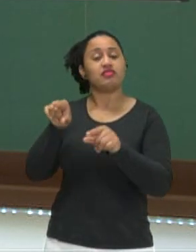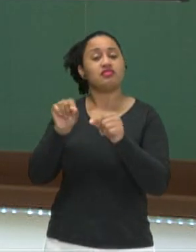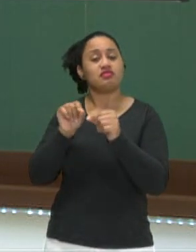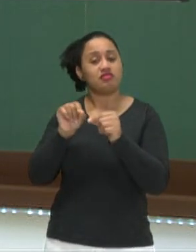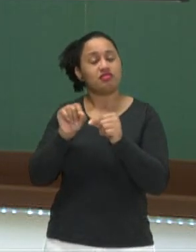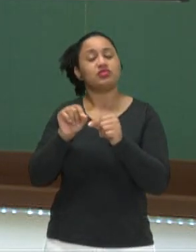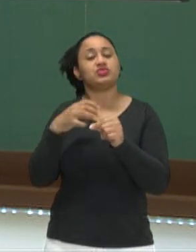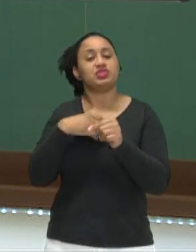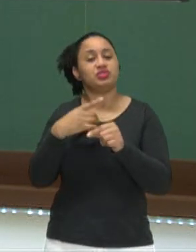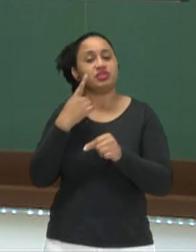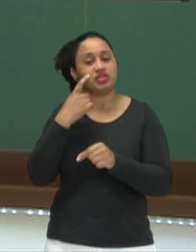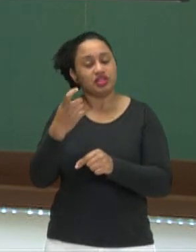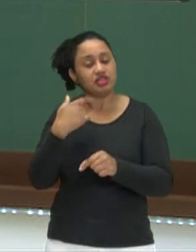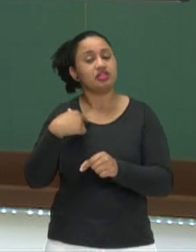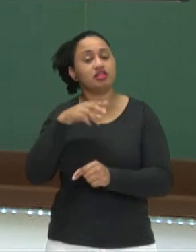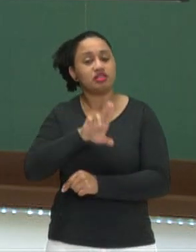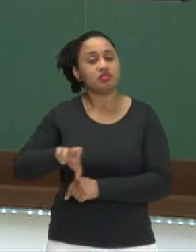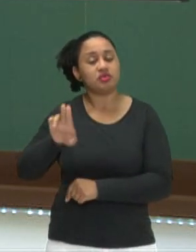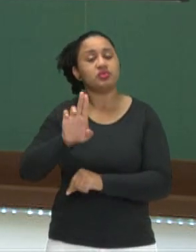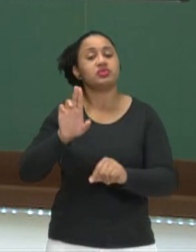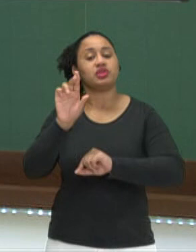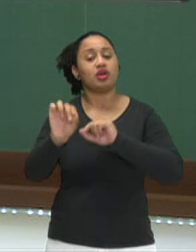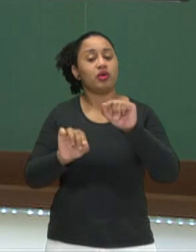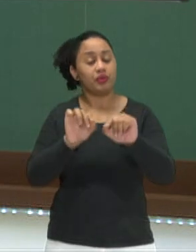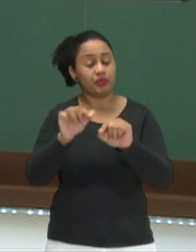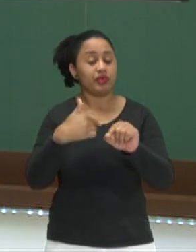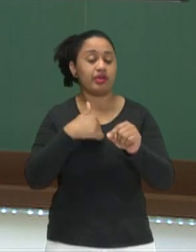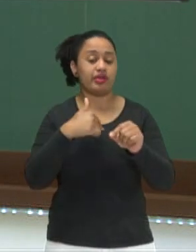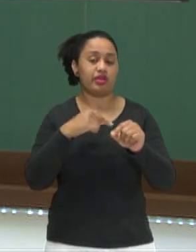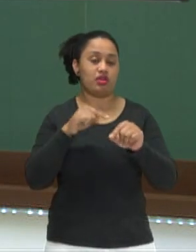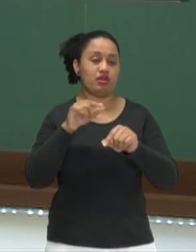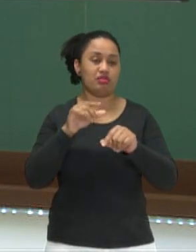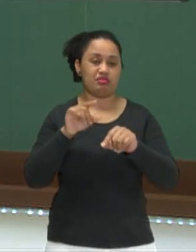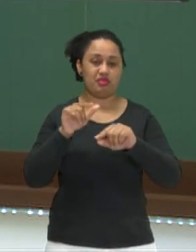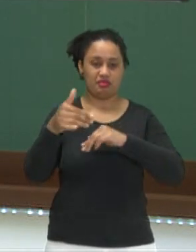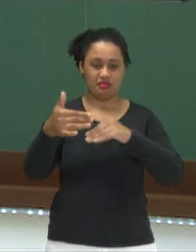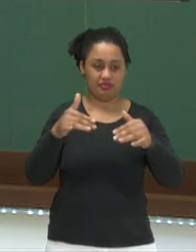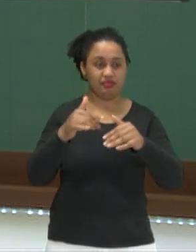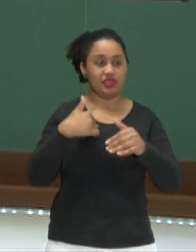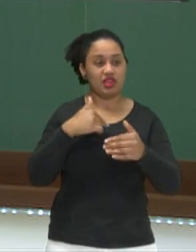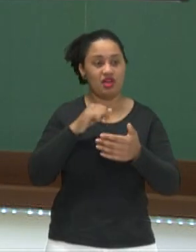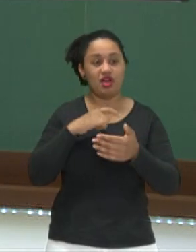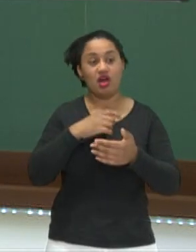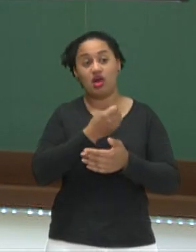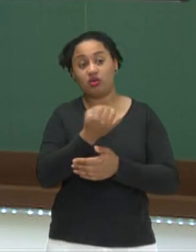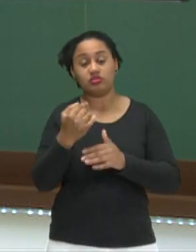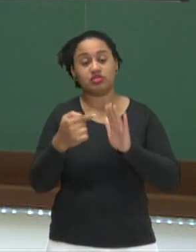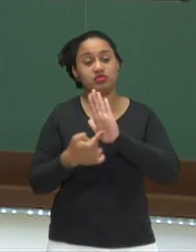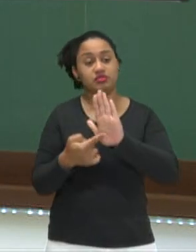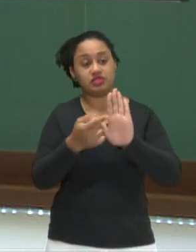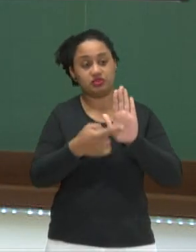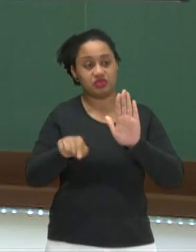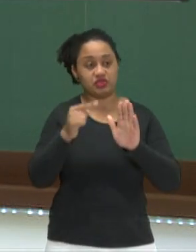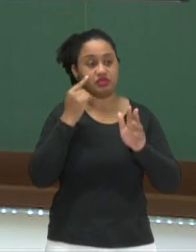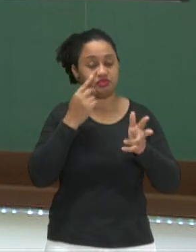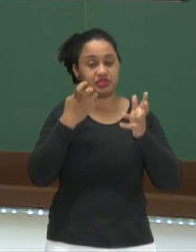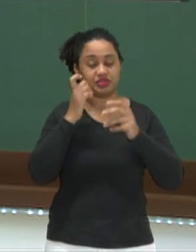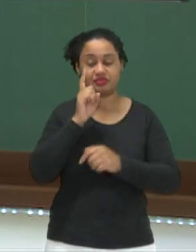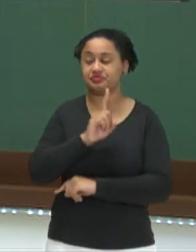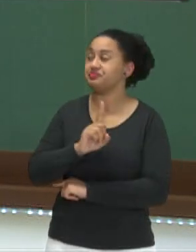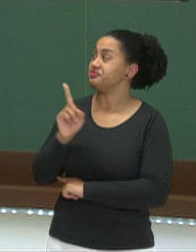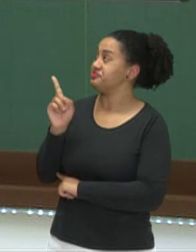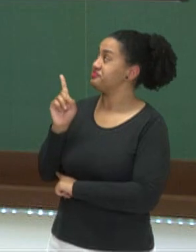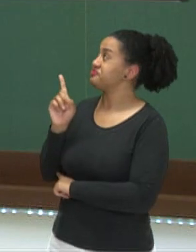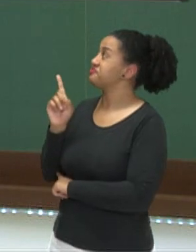muito interessantes para serem utilizados em embalagens. Aqui eu separei algumas, né? Por exemplo,